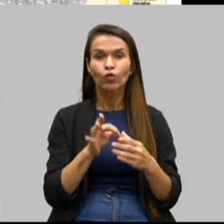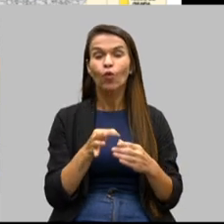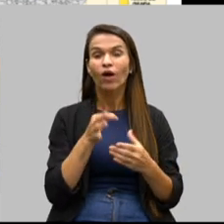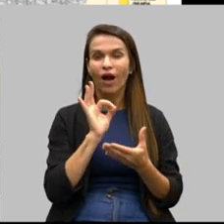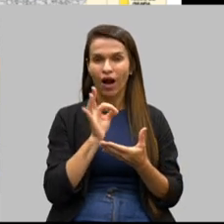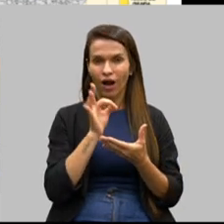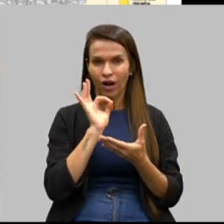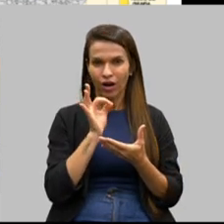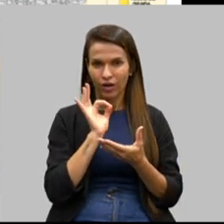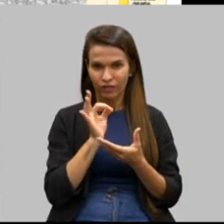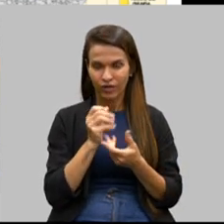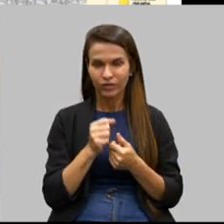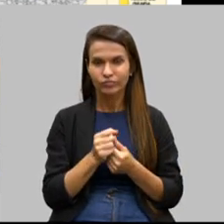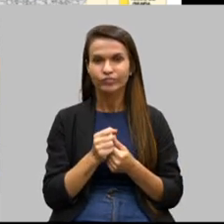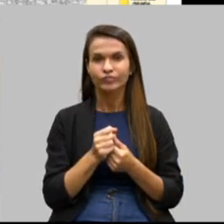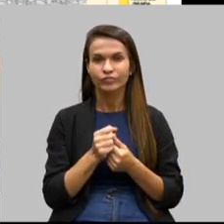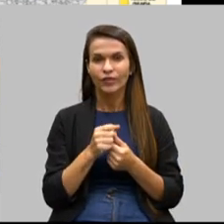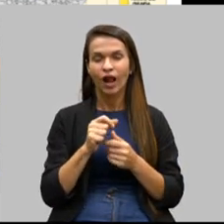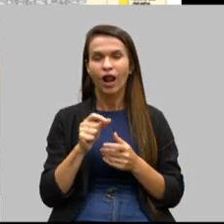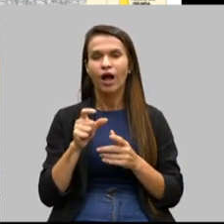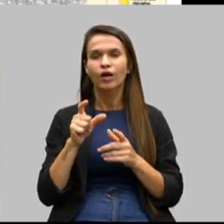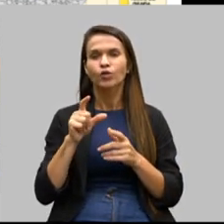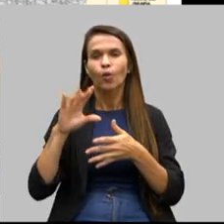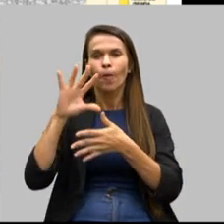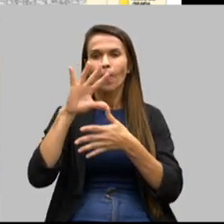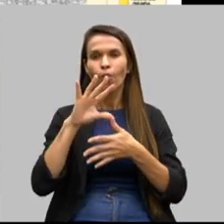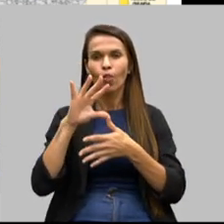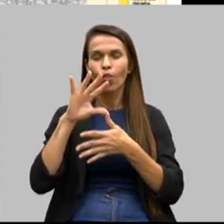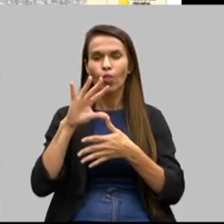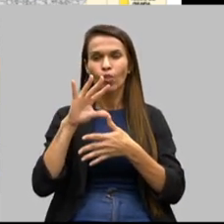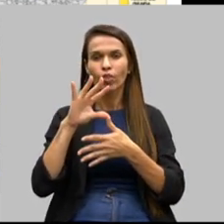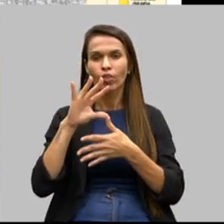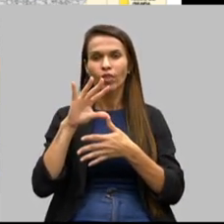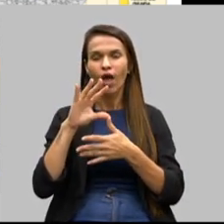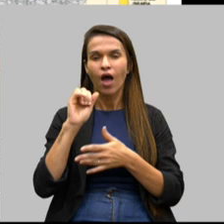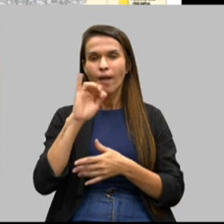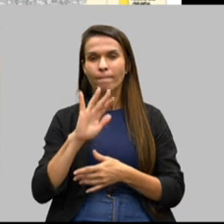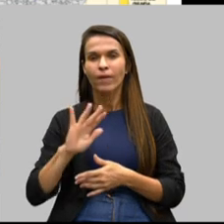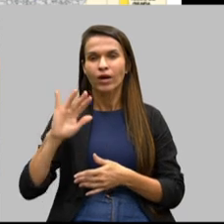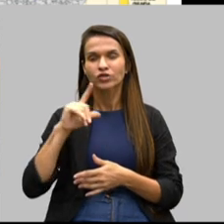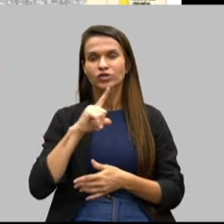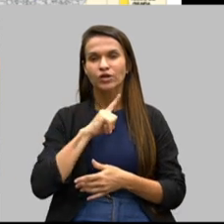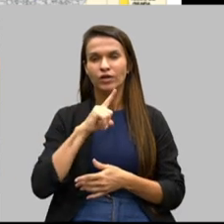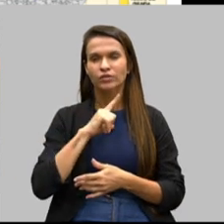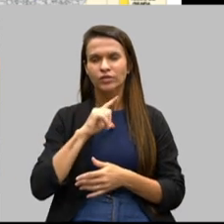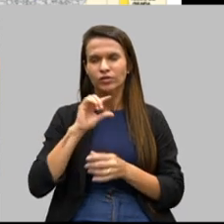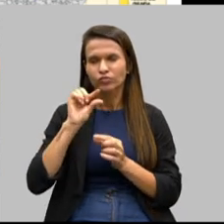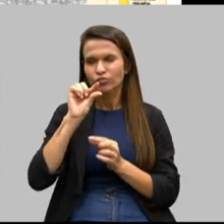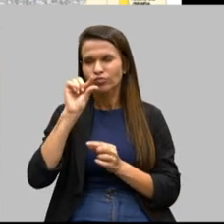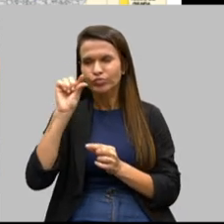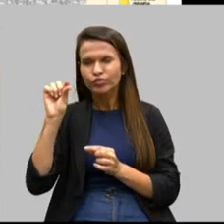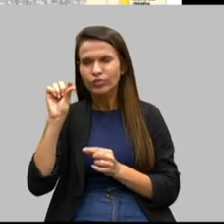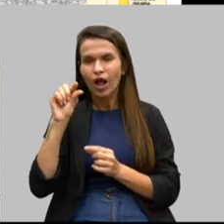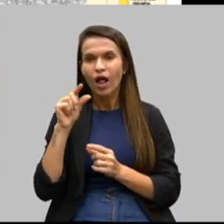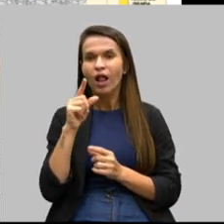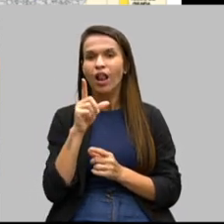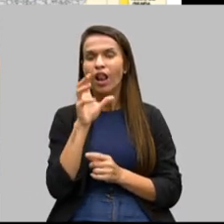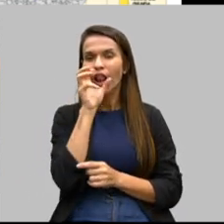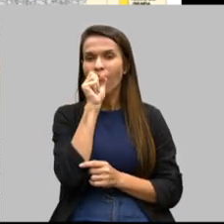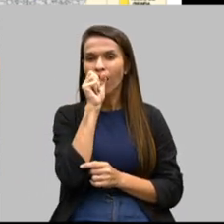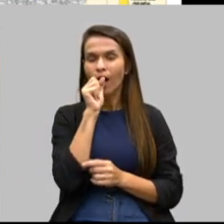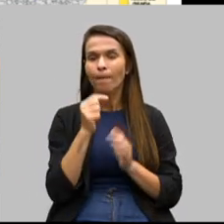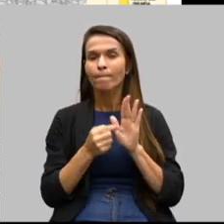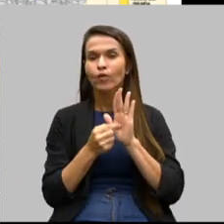no setor, no fundo da imagem, nós temos somente uma pontinha em laranja indicando a